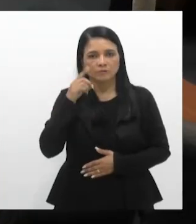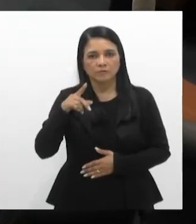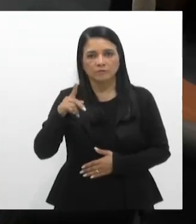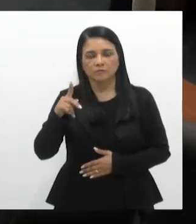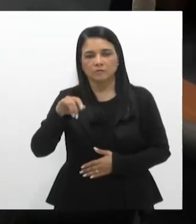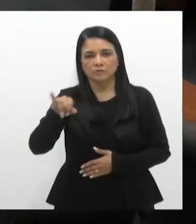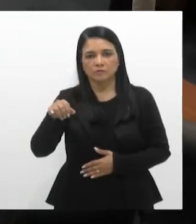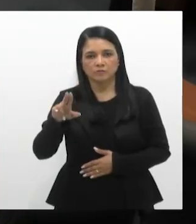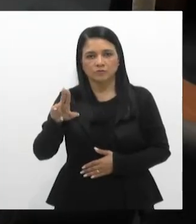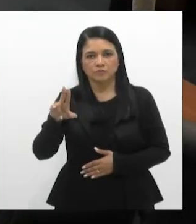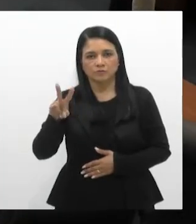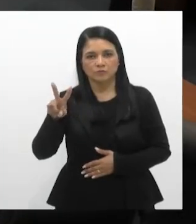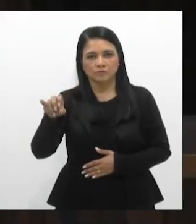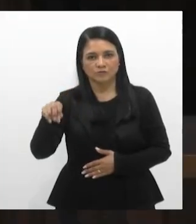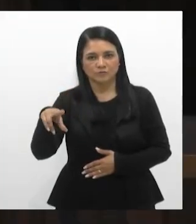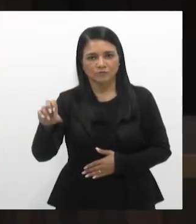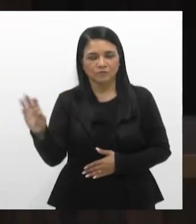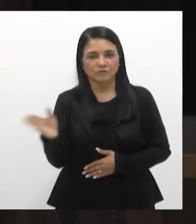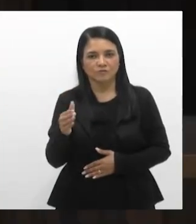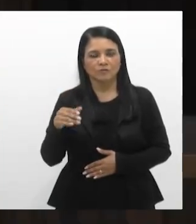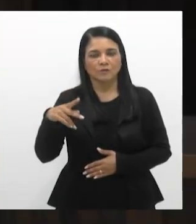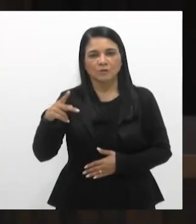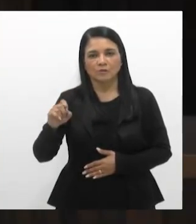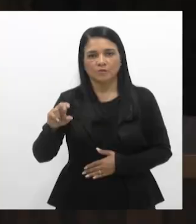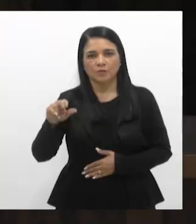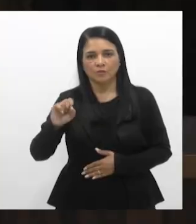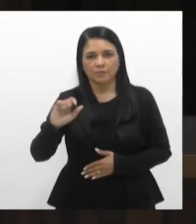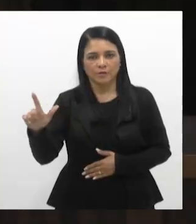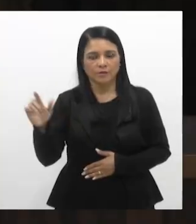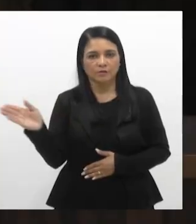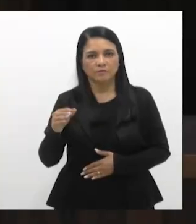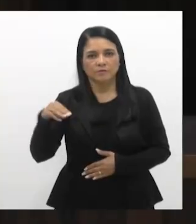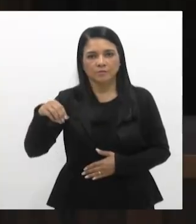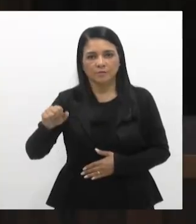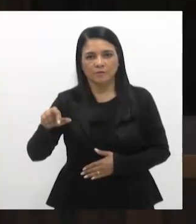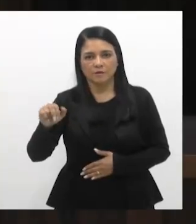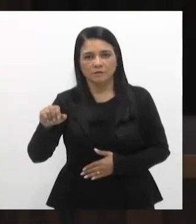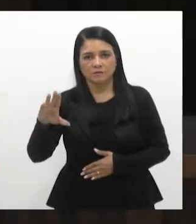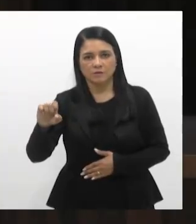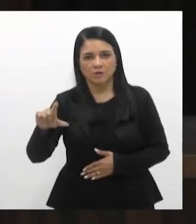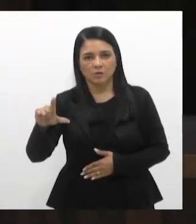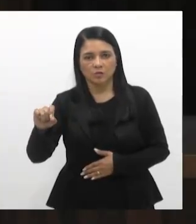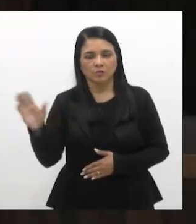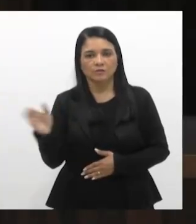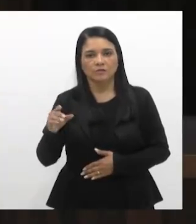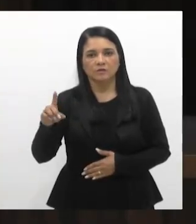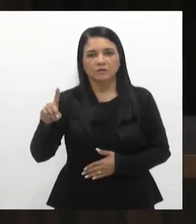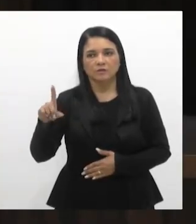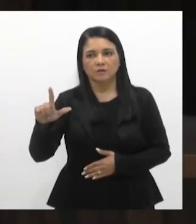Felipe Poubel, deputado Jorge Felipe Neto, deputado Marcelo Dino, deputada Lilian Bering.